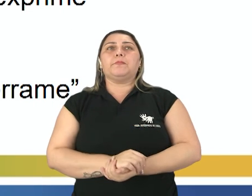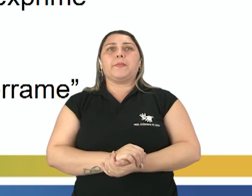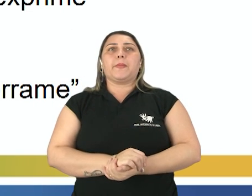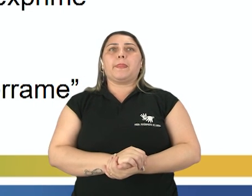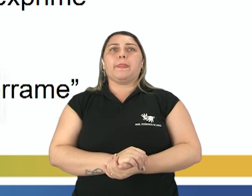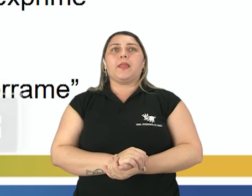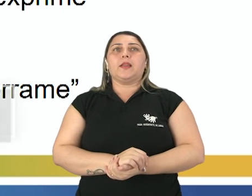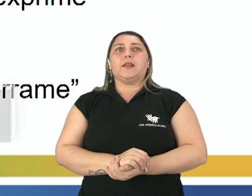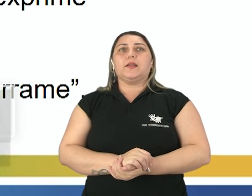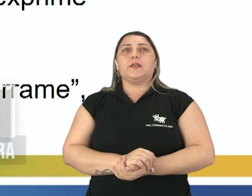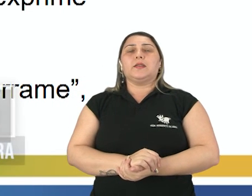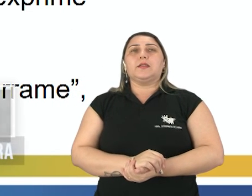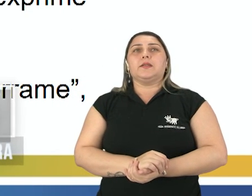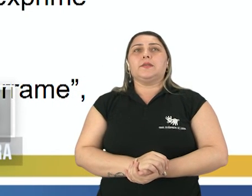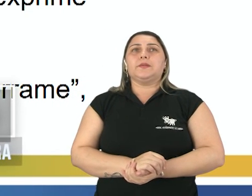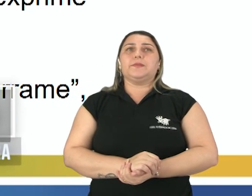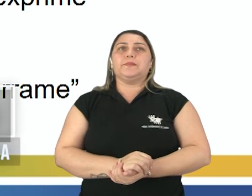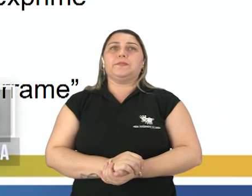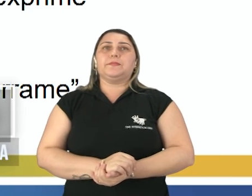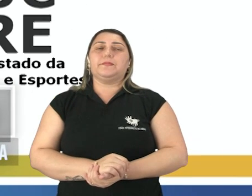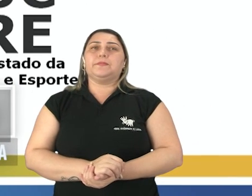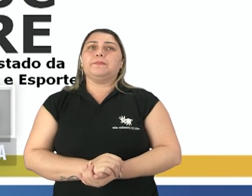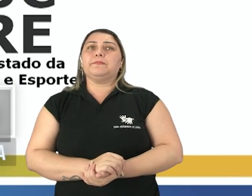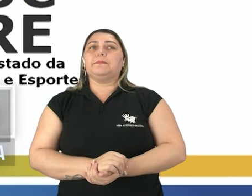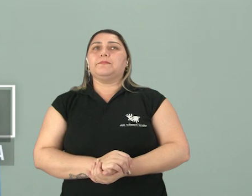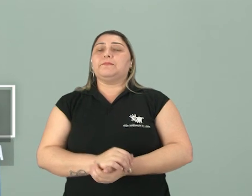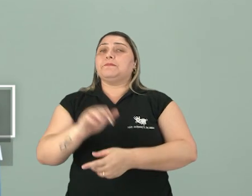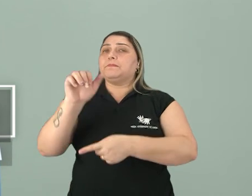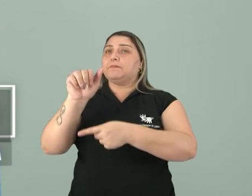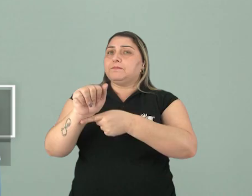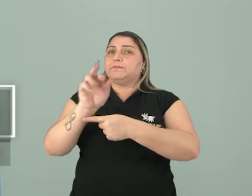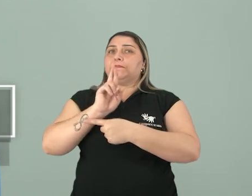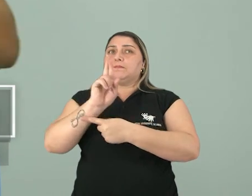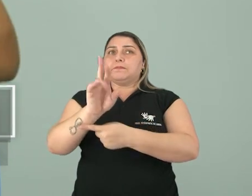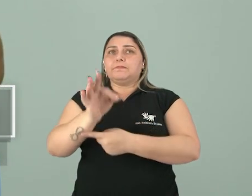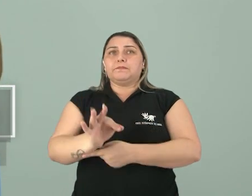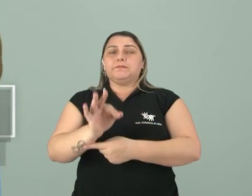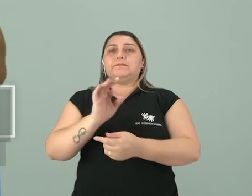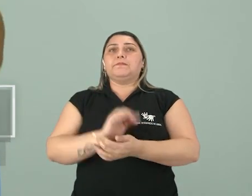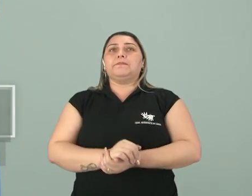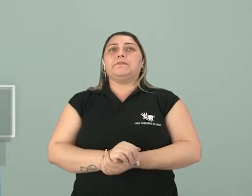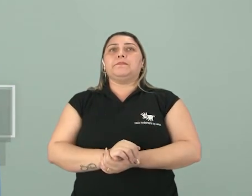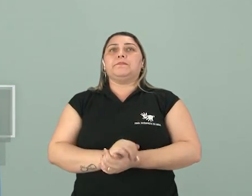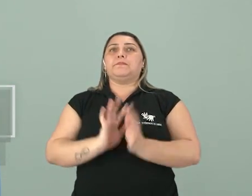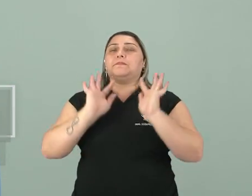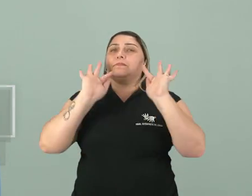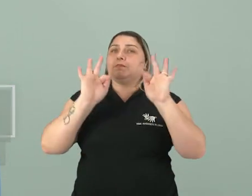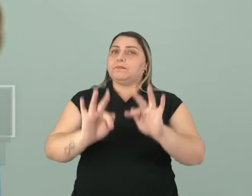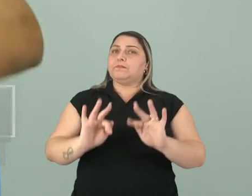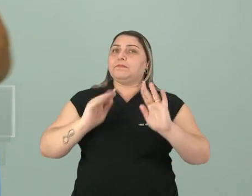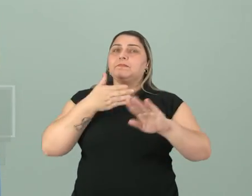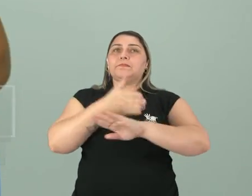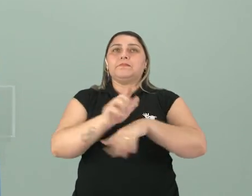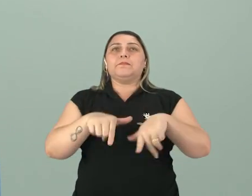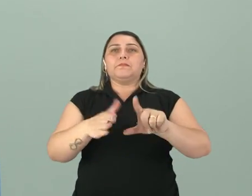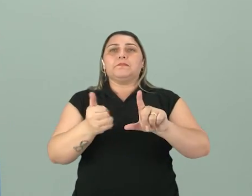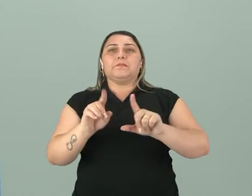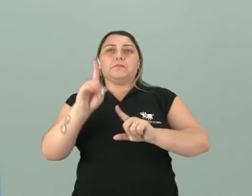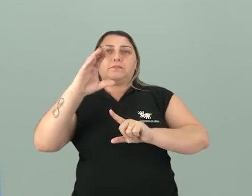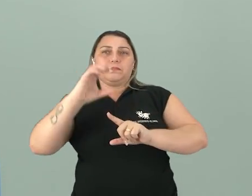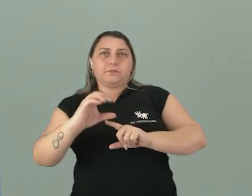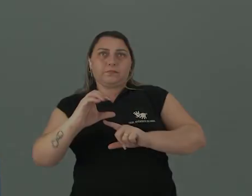segunda questão seria a letra A. No mais, é só isso. Acesse os nossos vídeos em duque.acre.